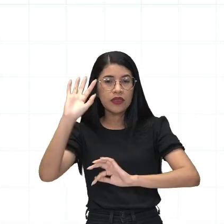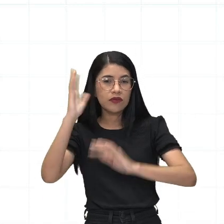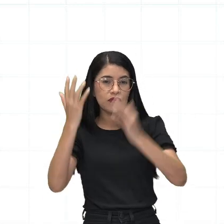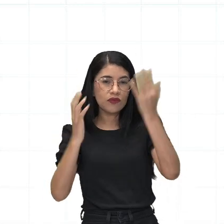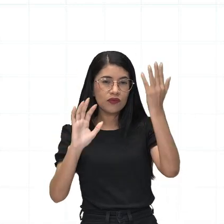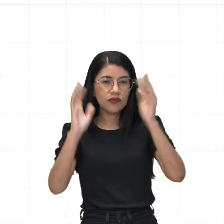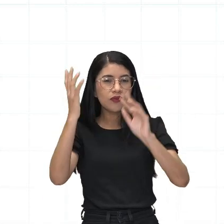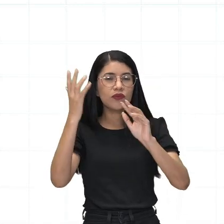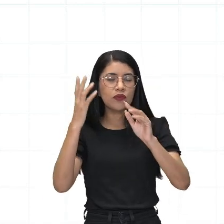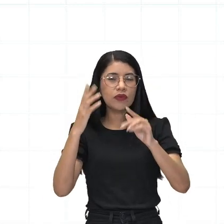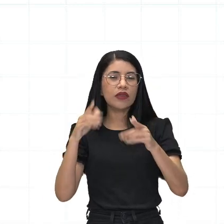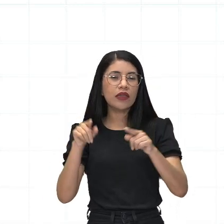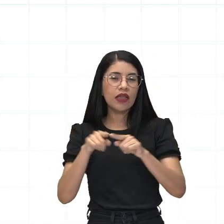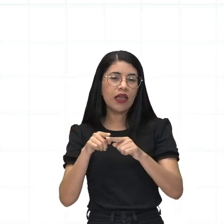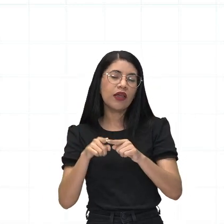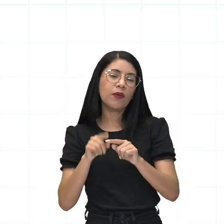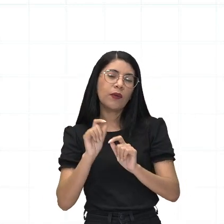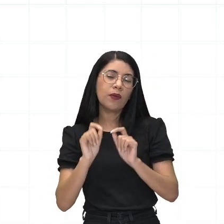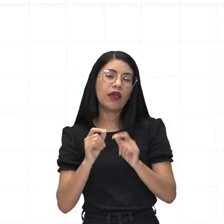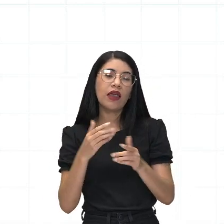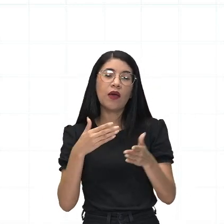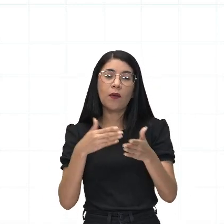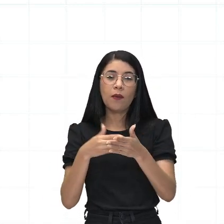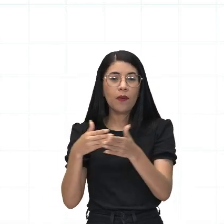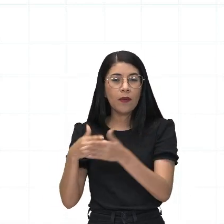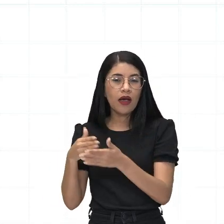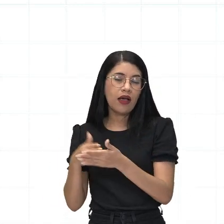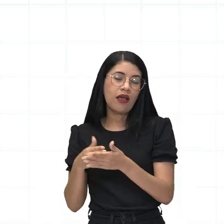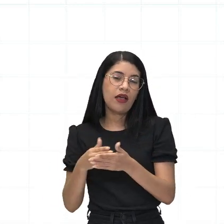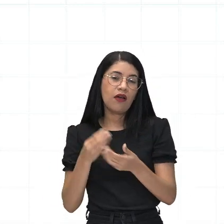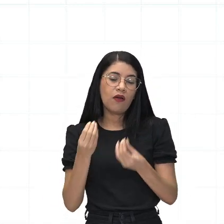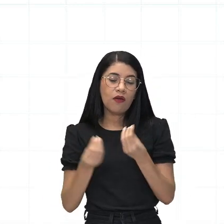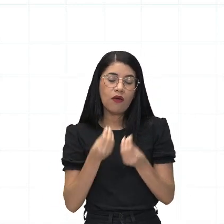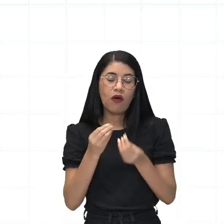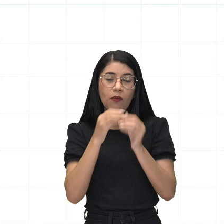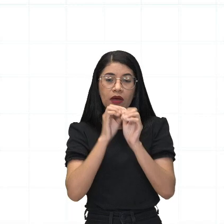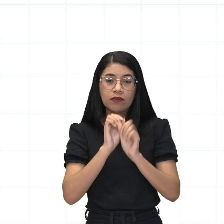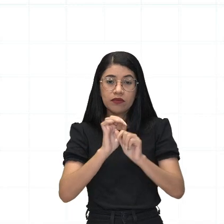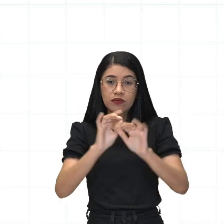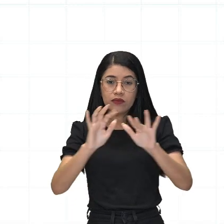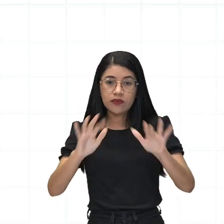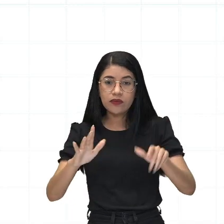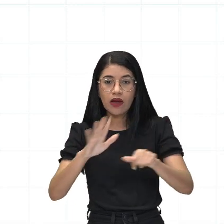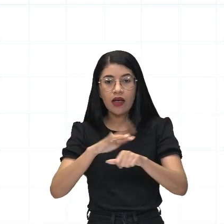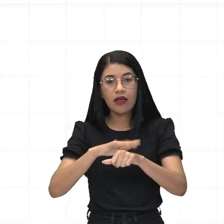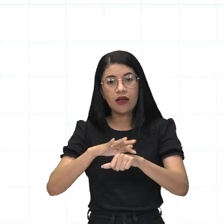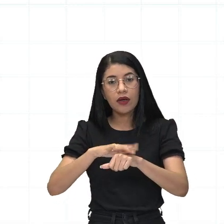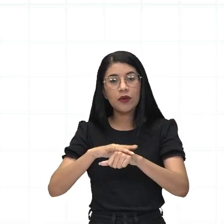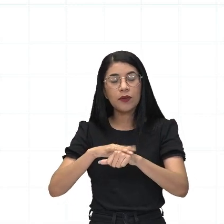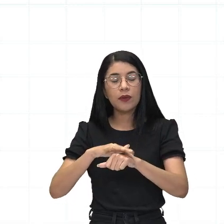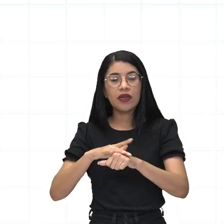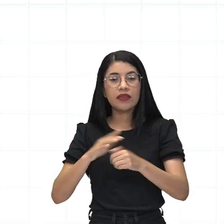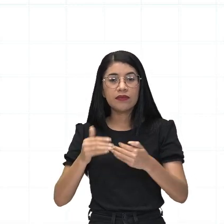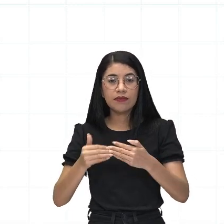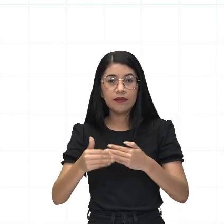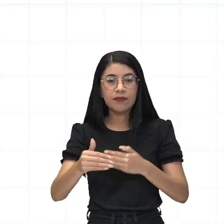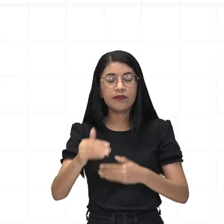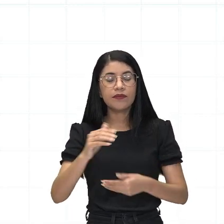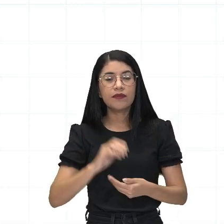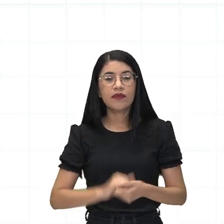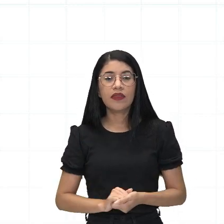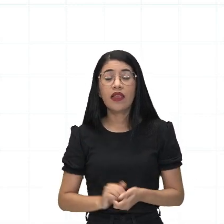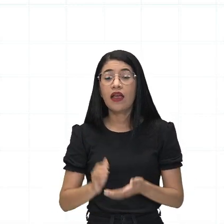estão tendo impacto significativo sobre a transmissão das doenças nos últimos anos, né?